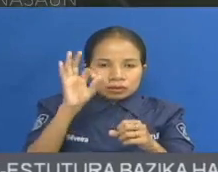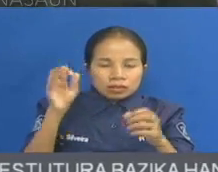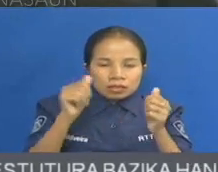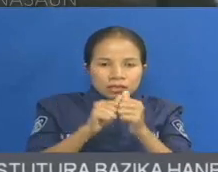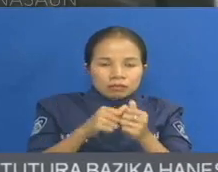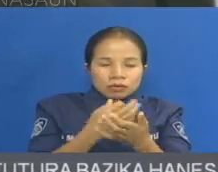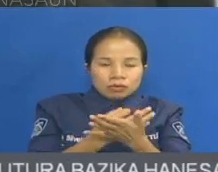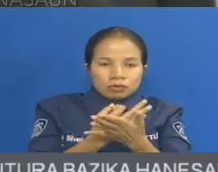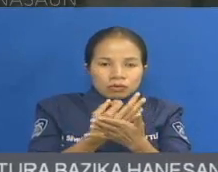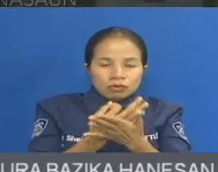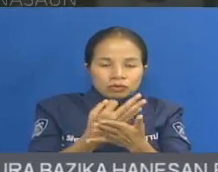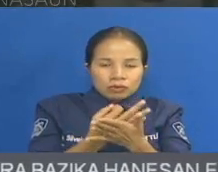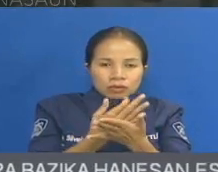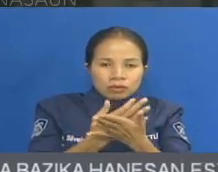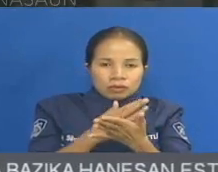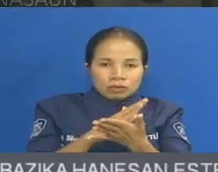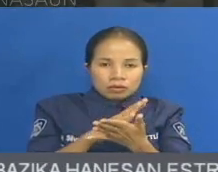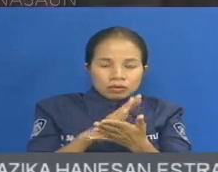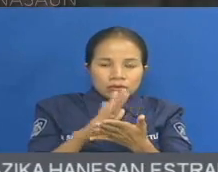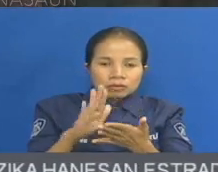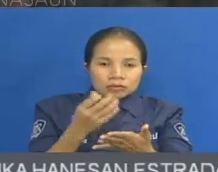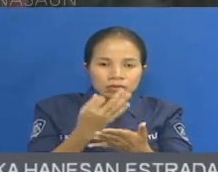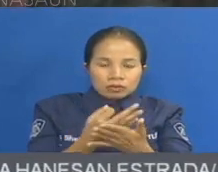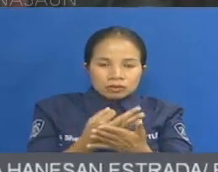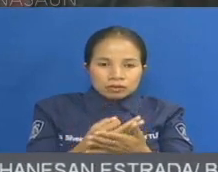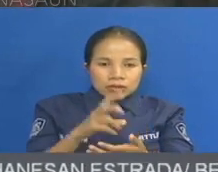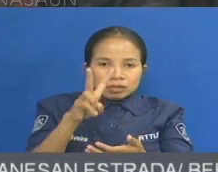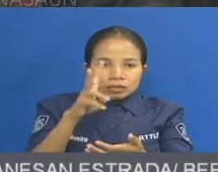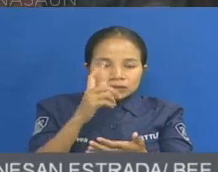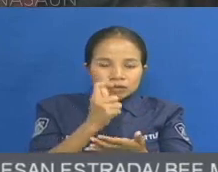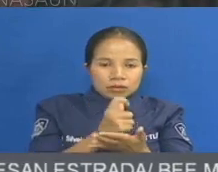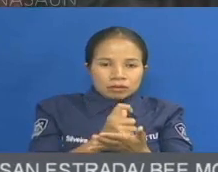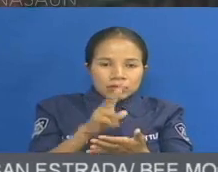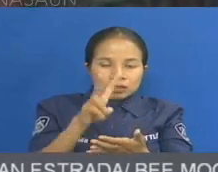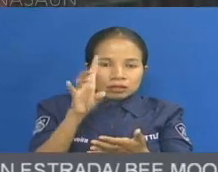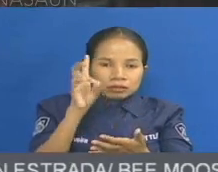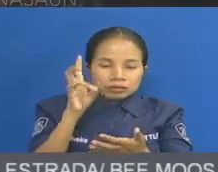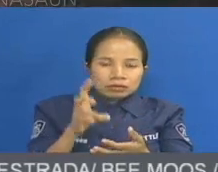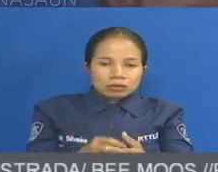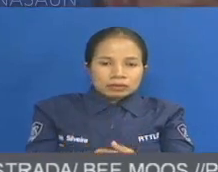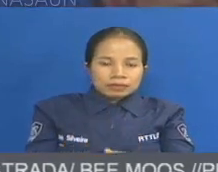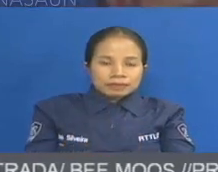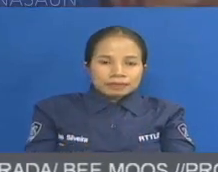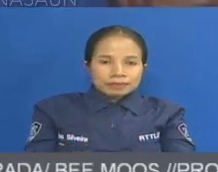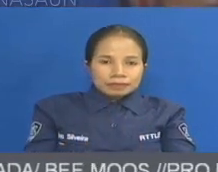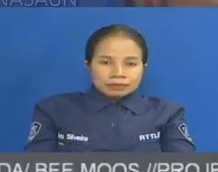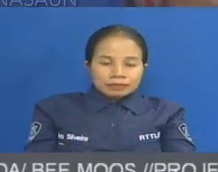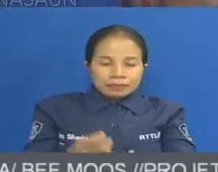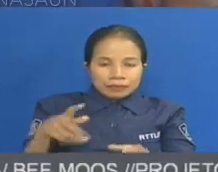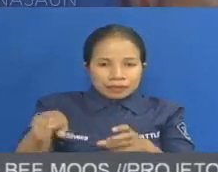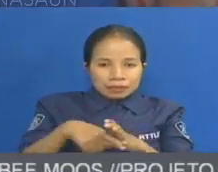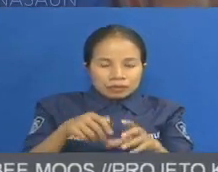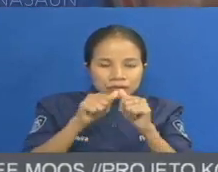Hamotuk sosa Rihun Rua Nulu atus hitu. Ia sermone inauguração Rua Ihainaro. Assisti direita husi administrador